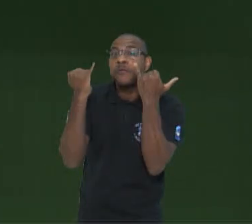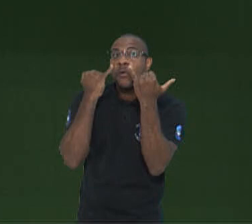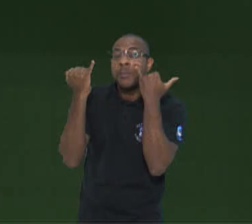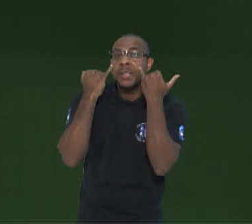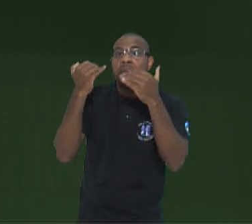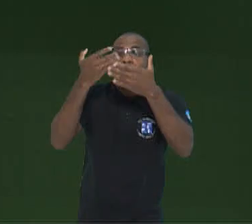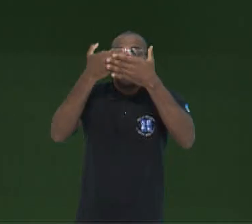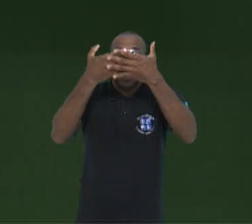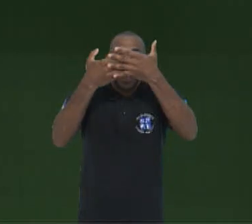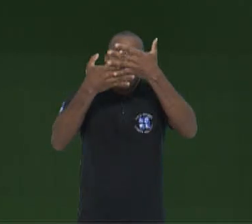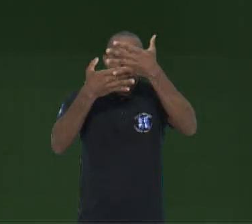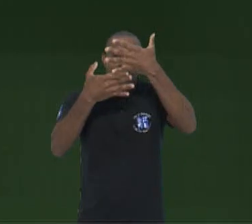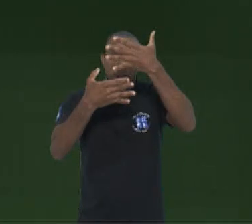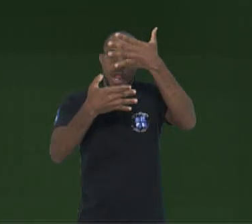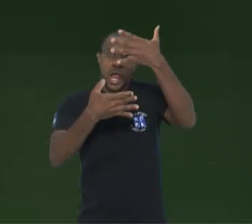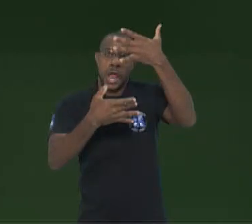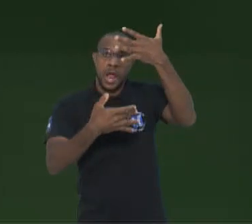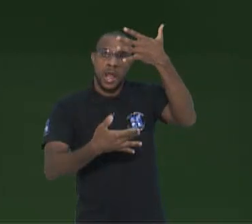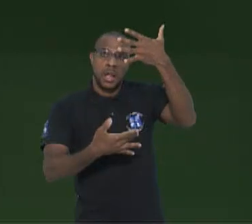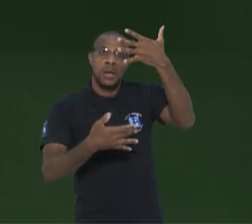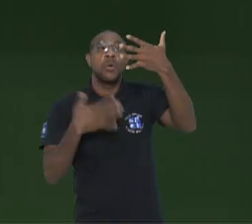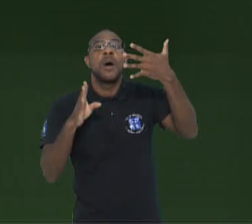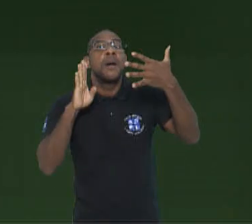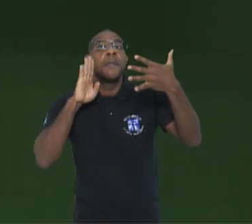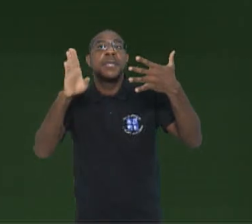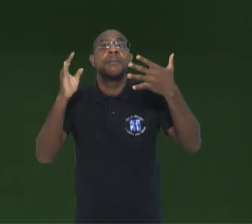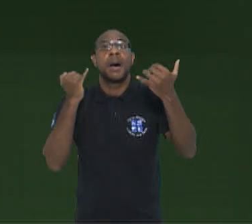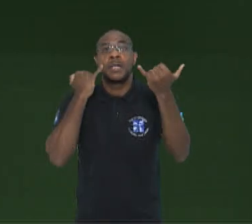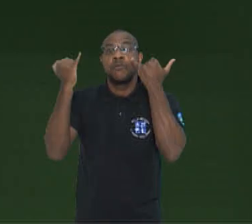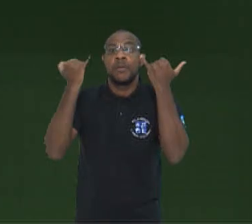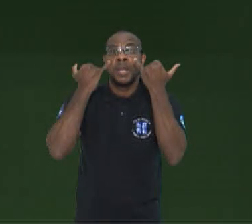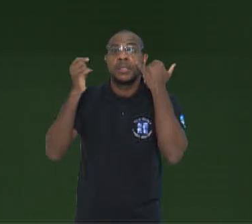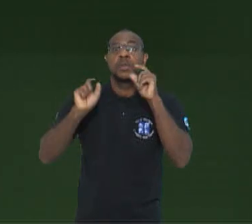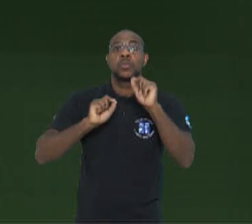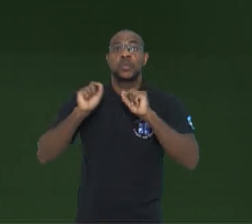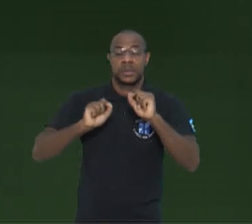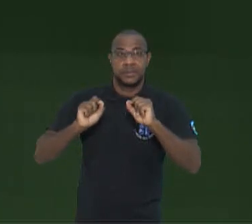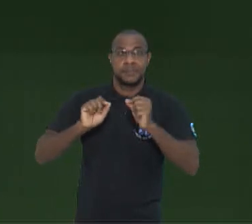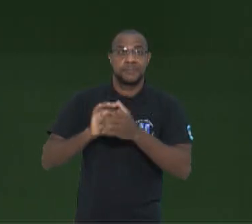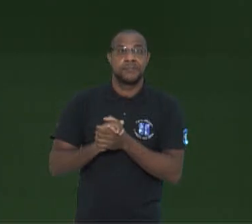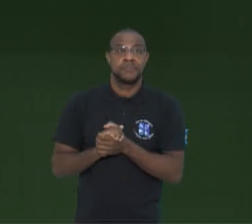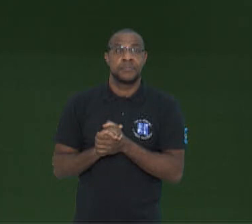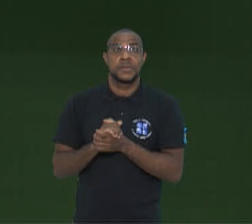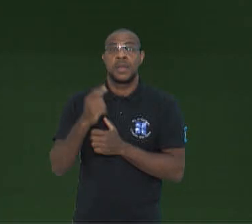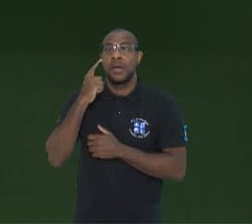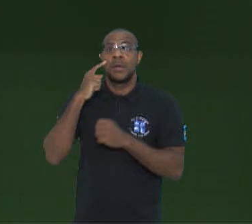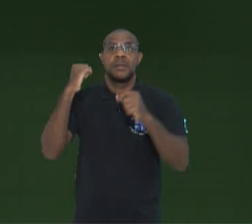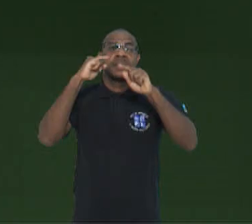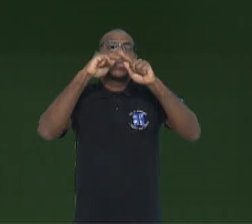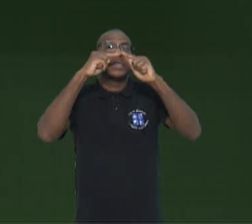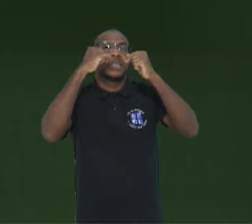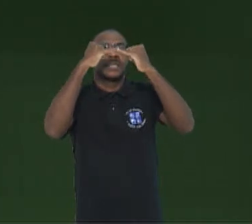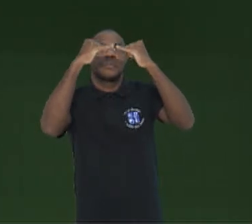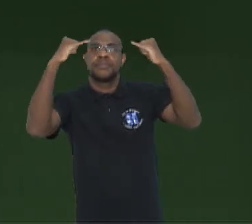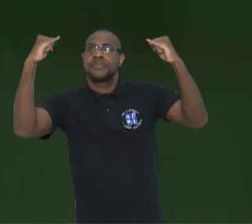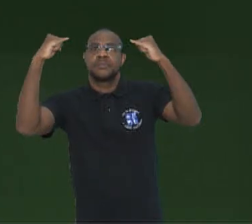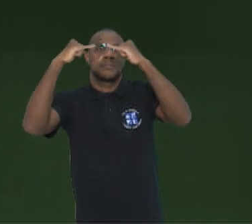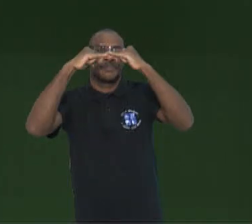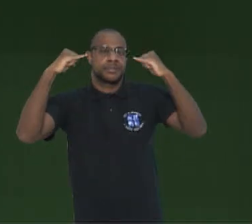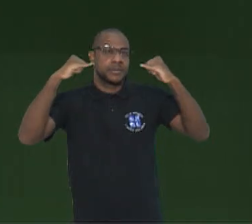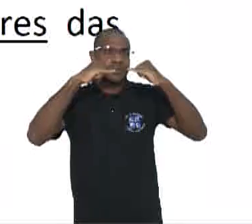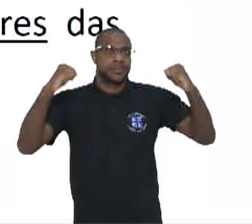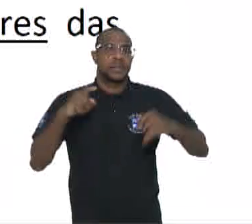vamos então grifar quais são essas principais informações, ok? Então, vamos lá.